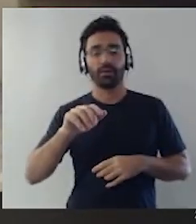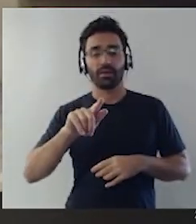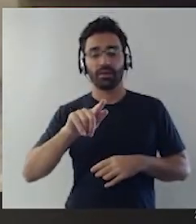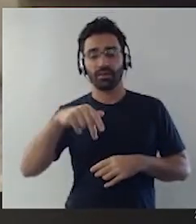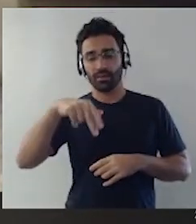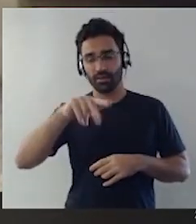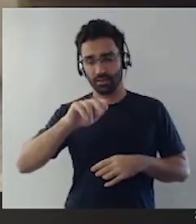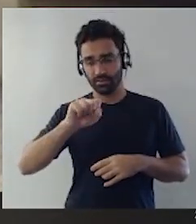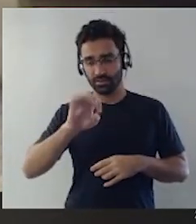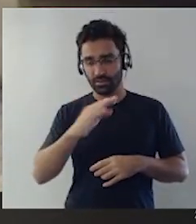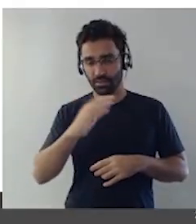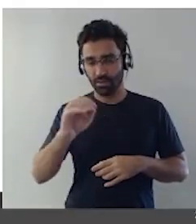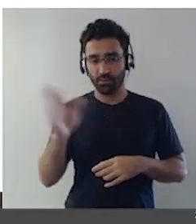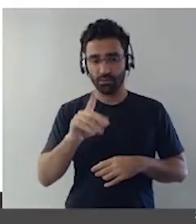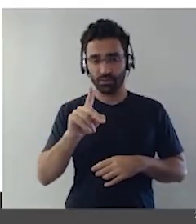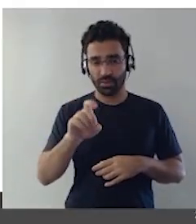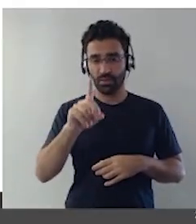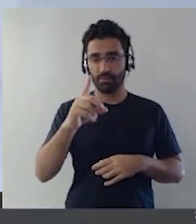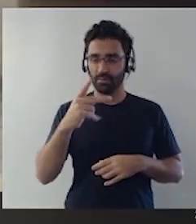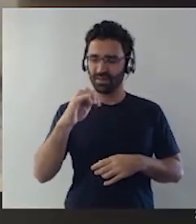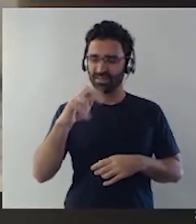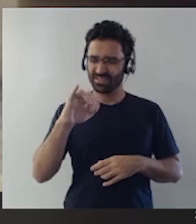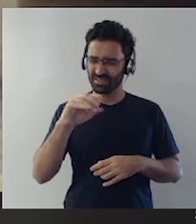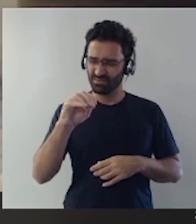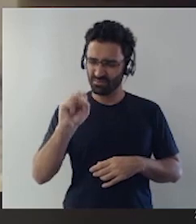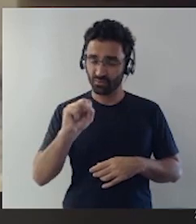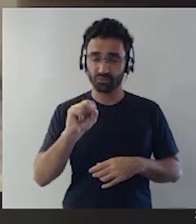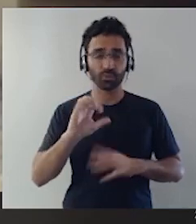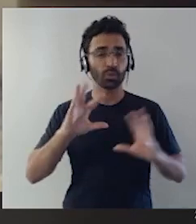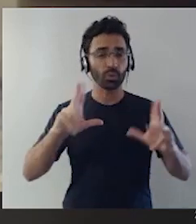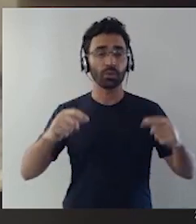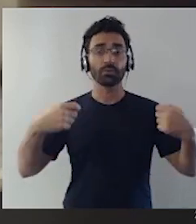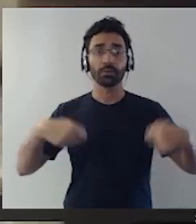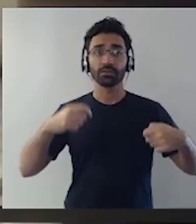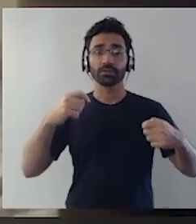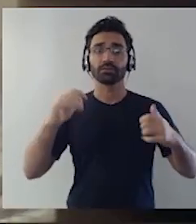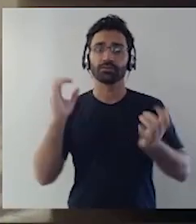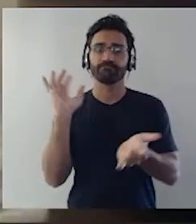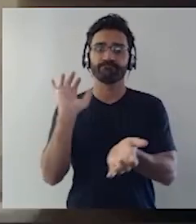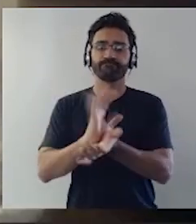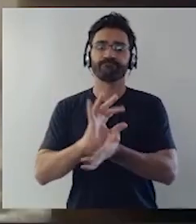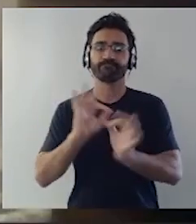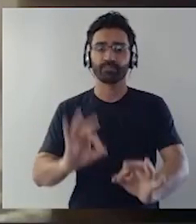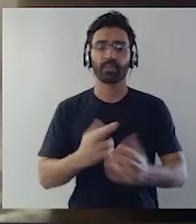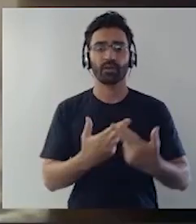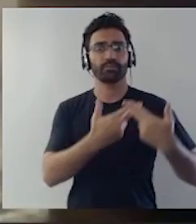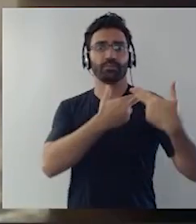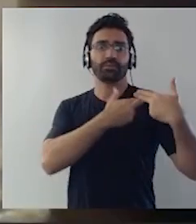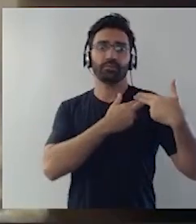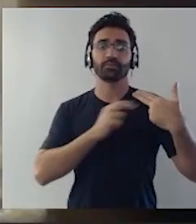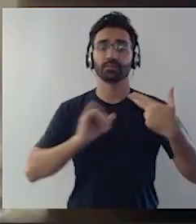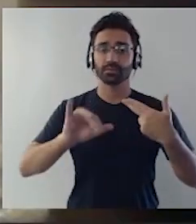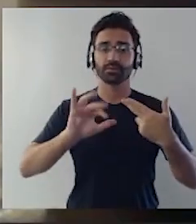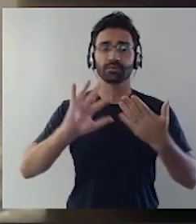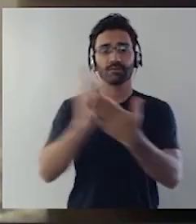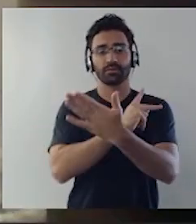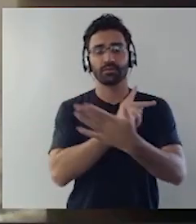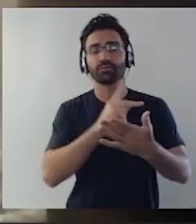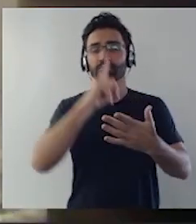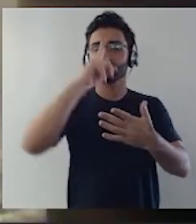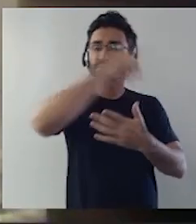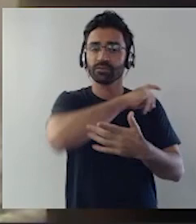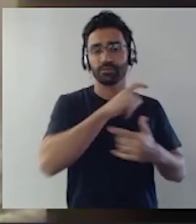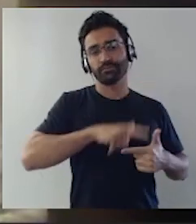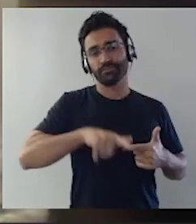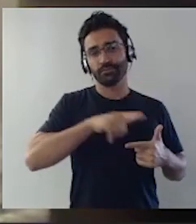toda parte, deve assumir a postura efetiva de responsabilidade diante de casos difíceis, onde